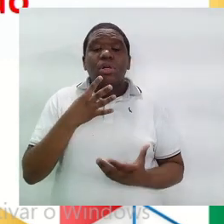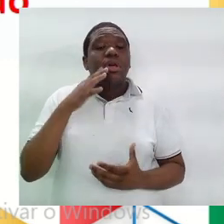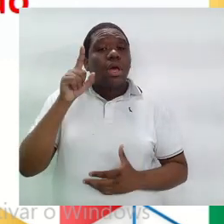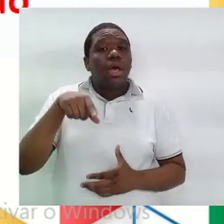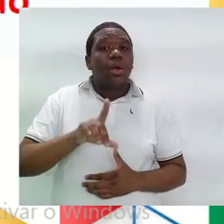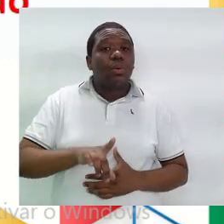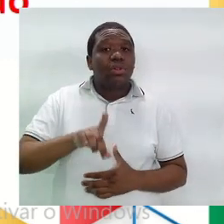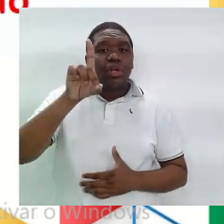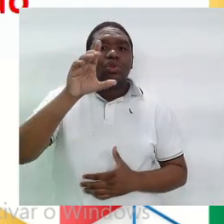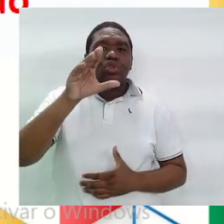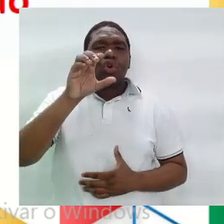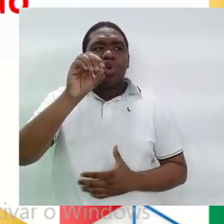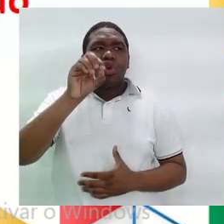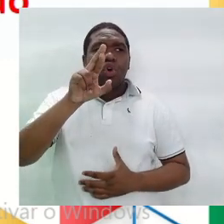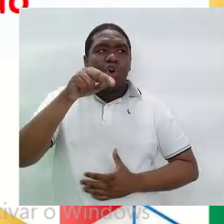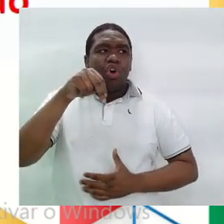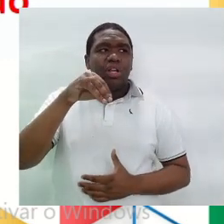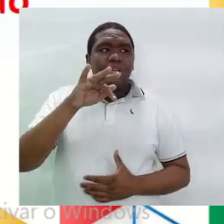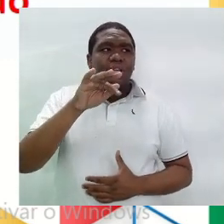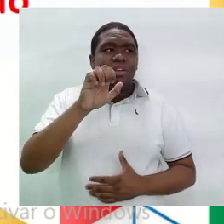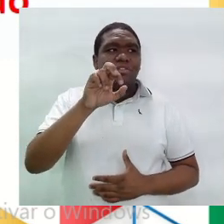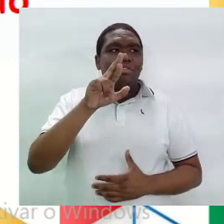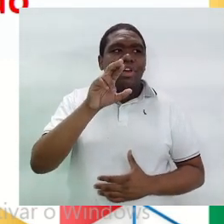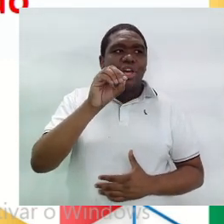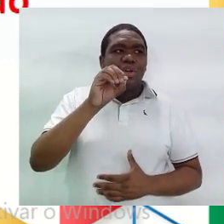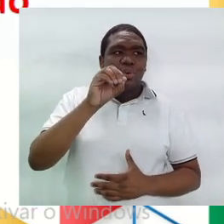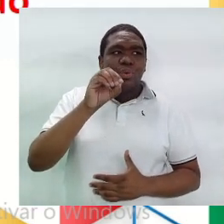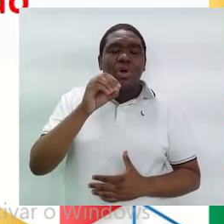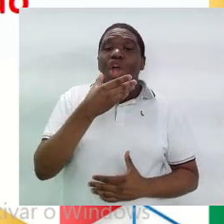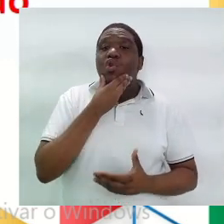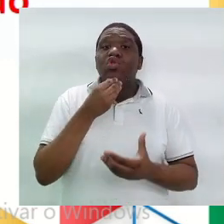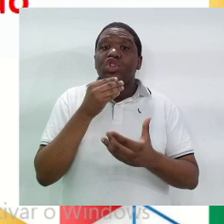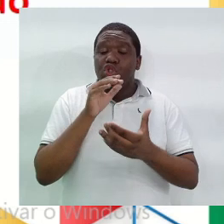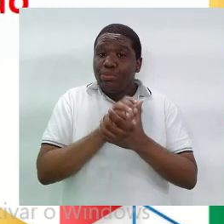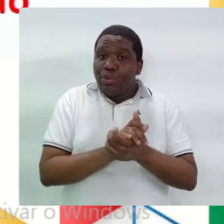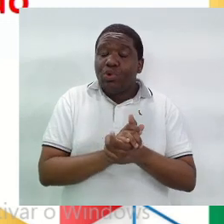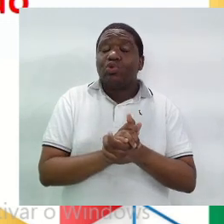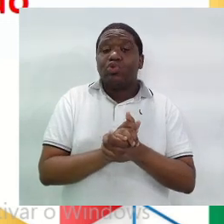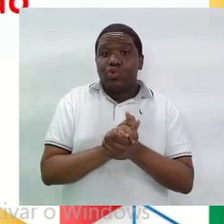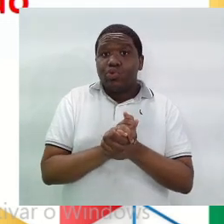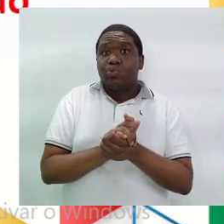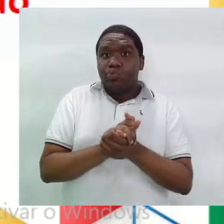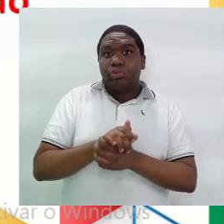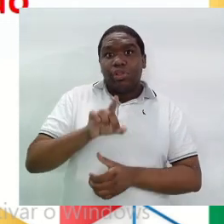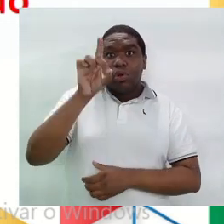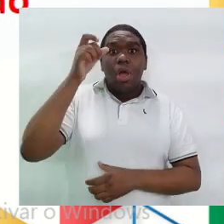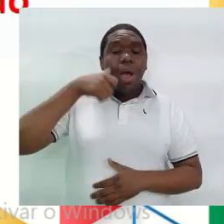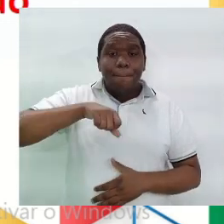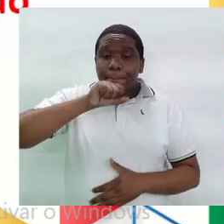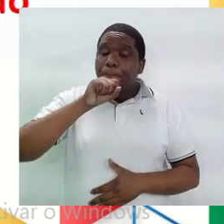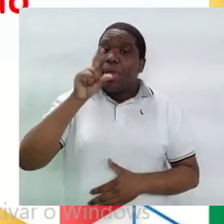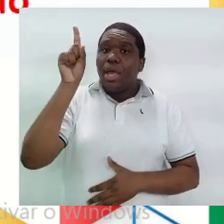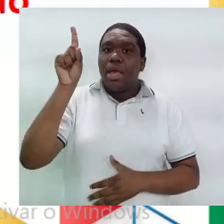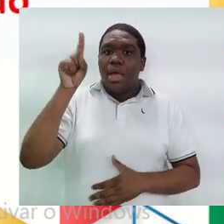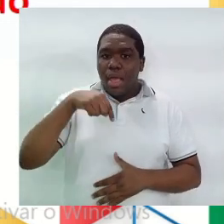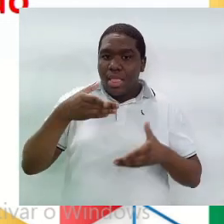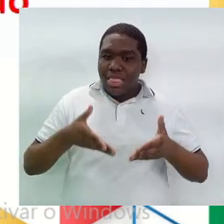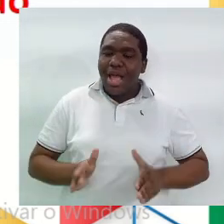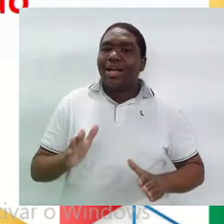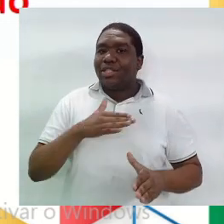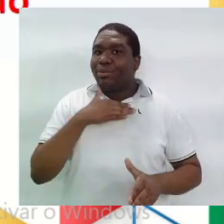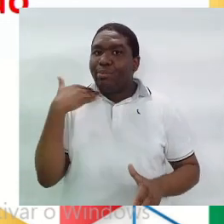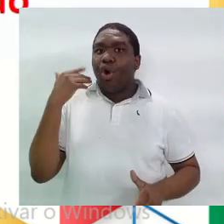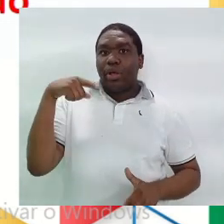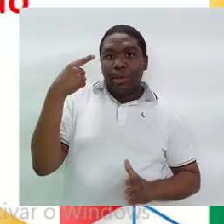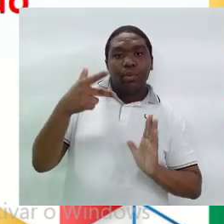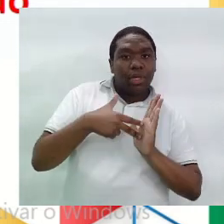deus cornífero, é o esposo da deusa mãe, um deus que nasce, que morre e